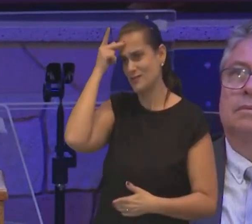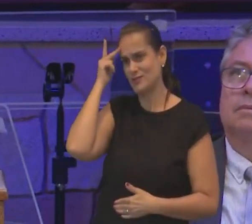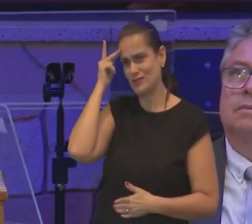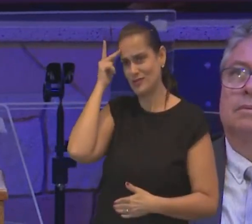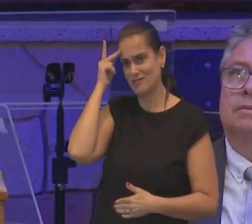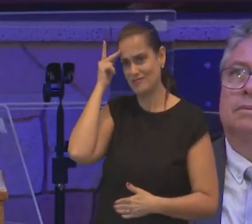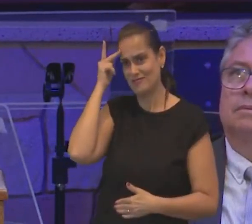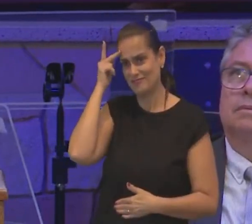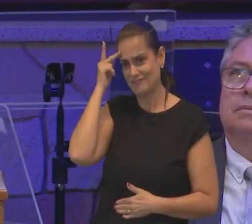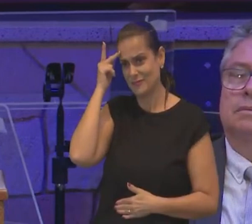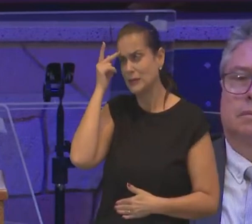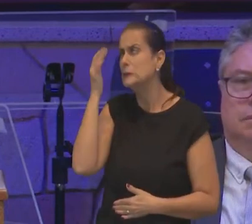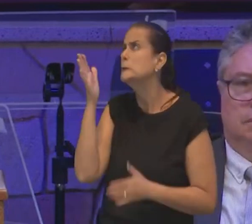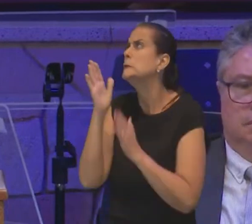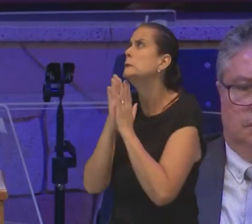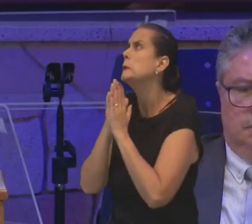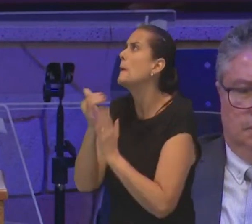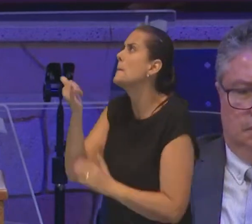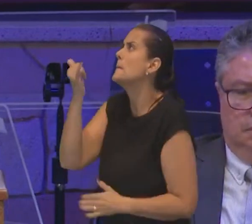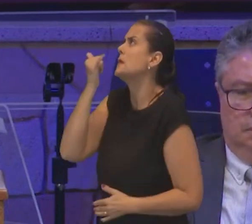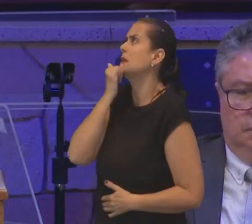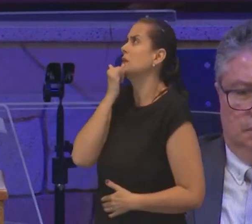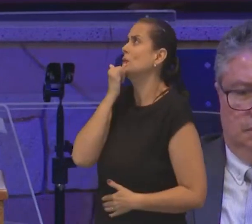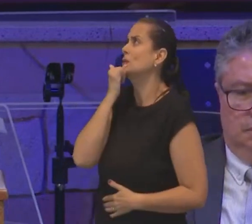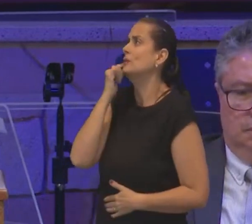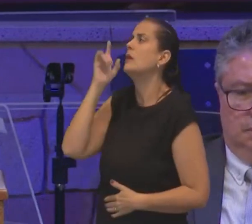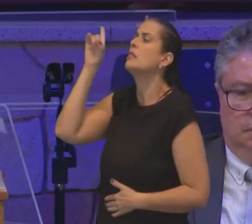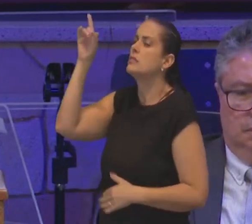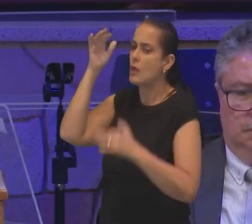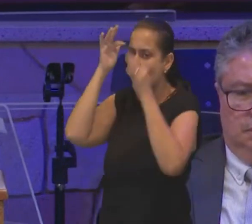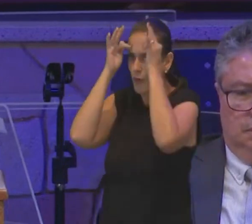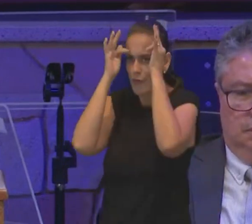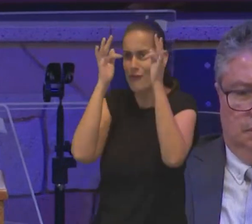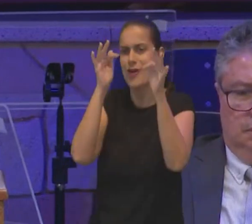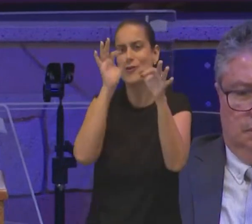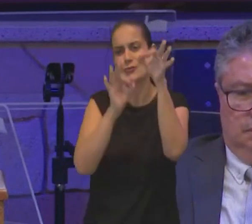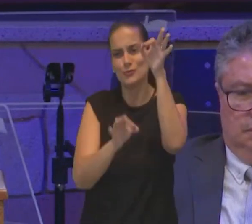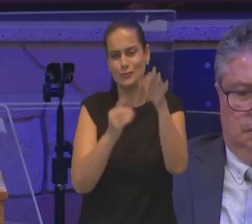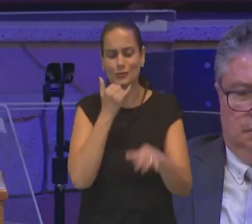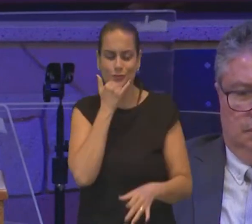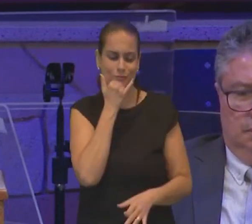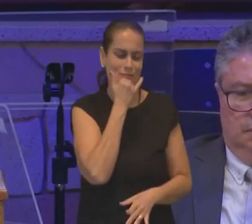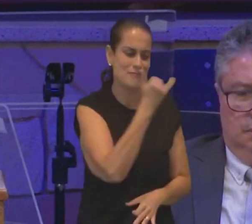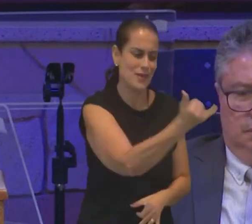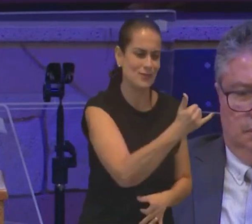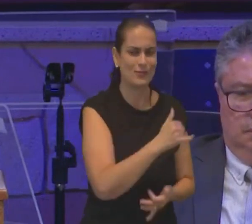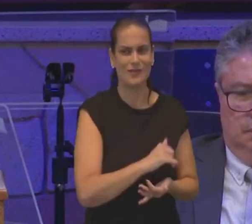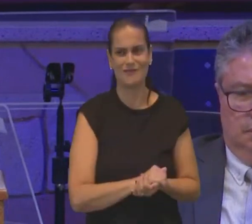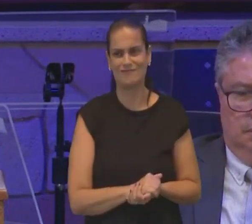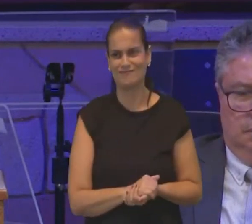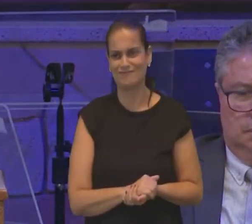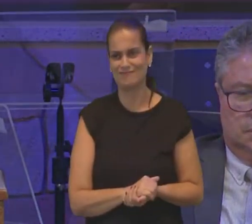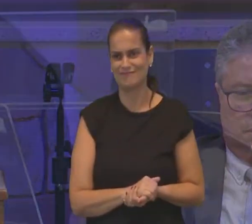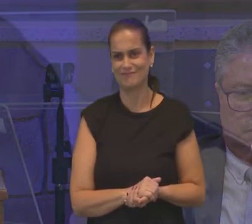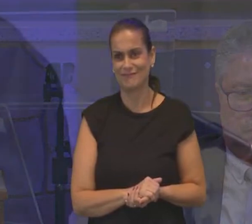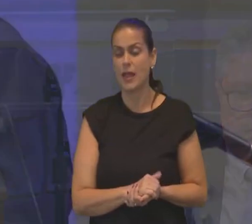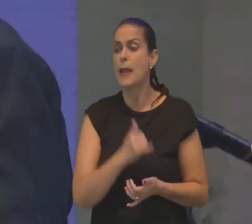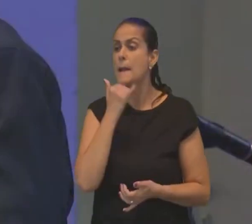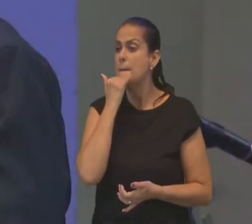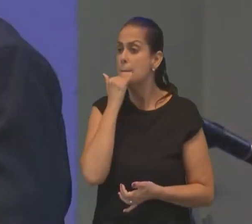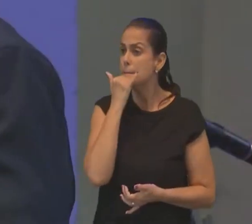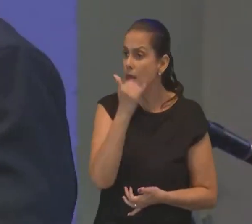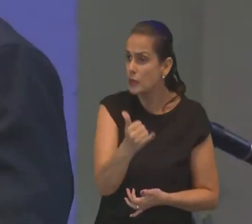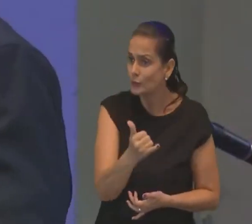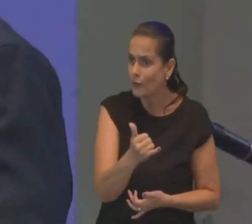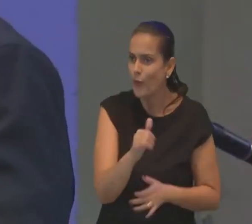que peça perdão a Deus, Deus é fiel e justo para perdoar. E Ele não só perdoa,